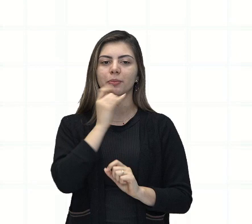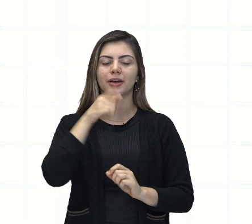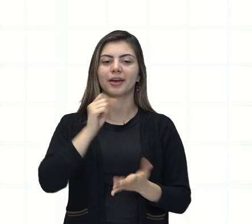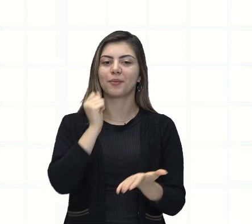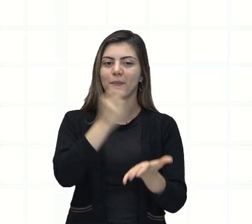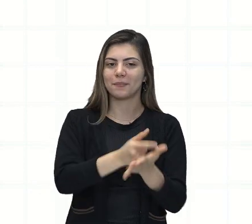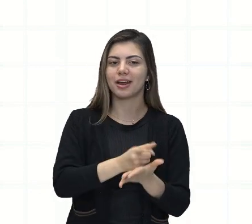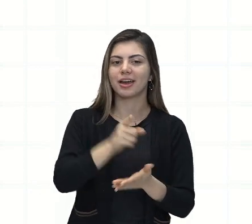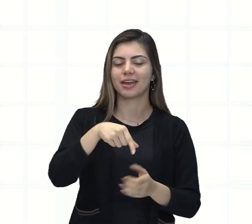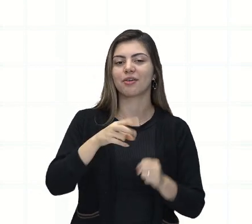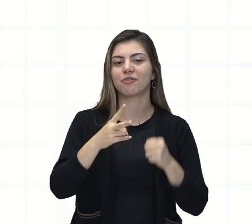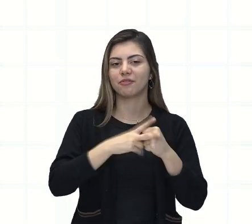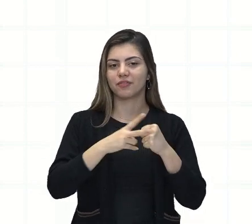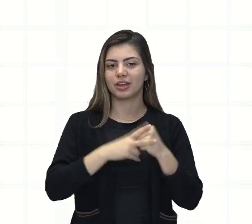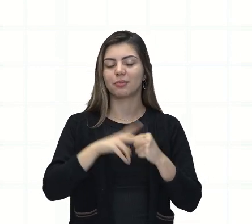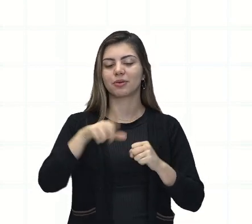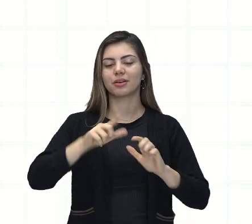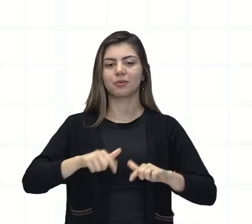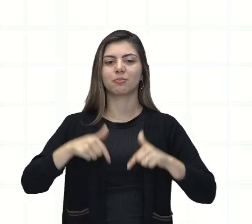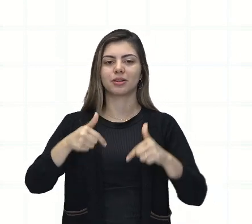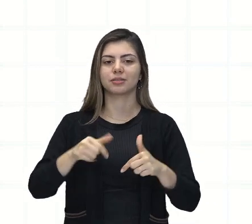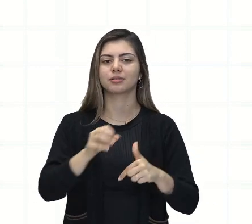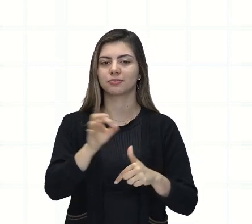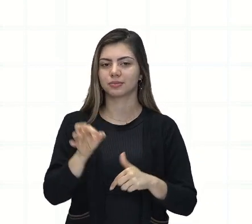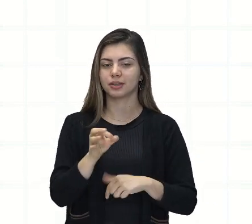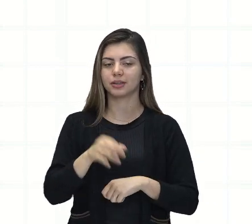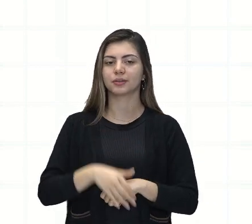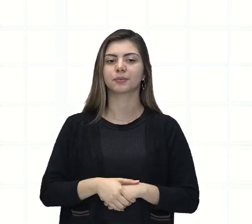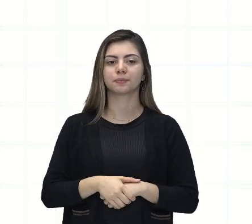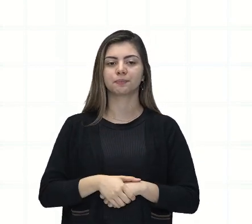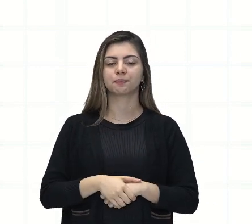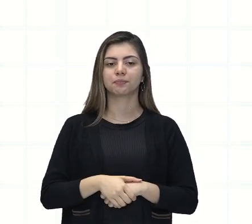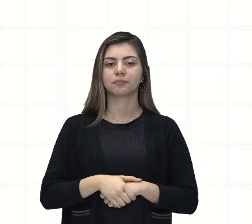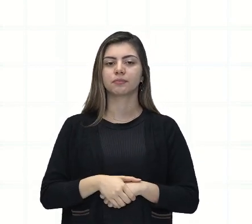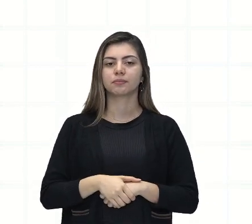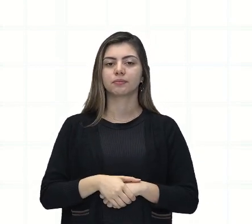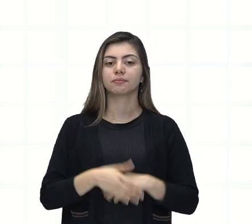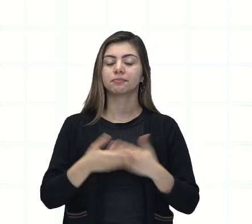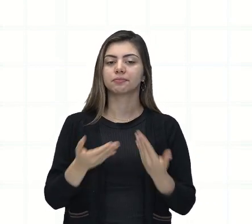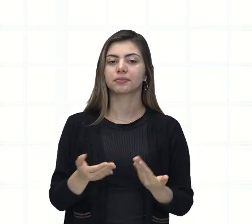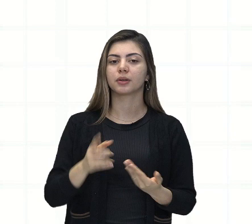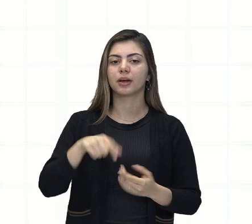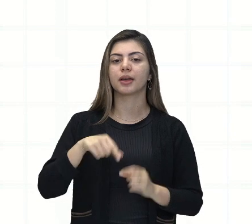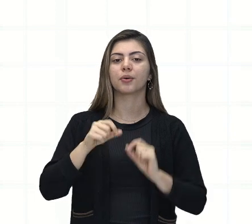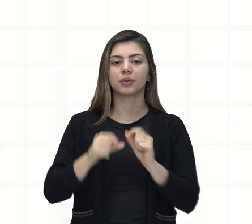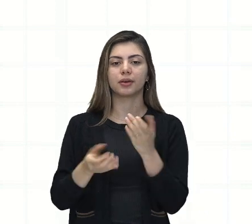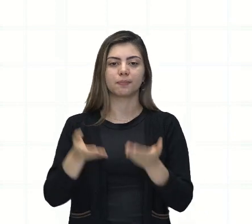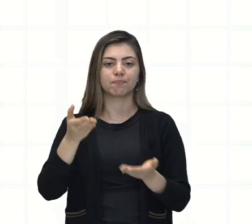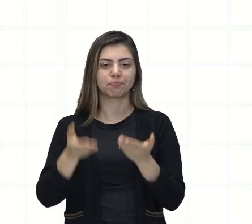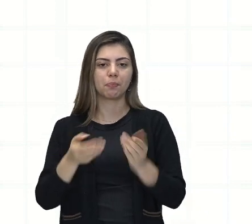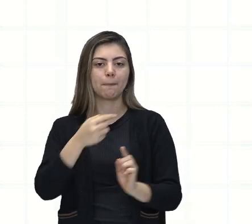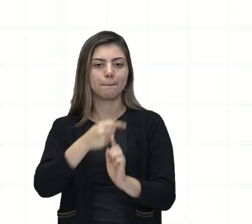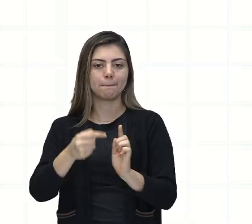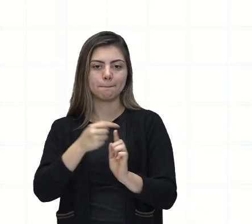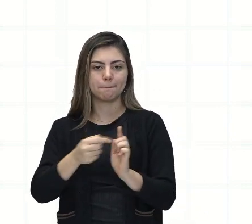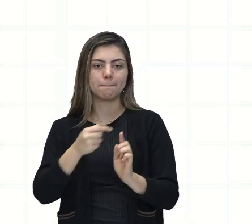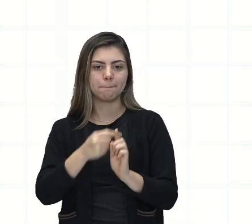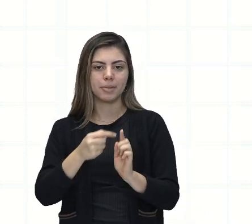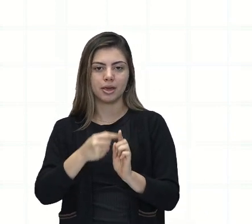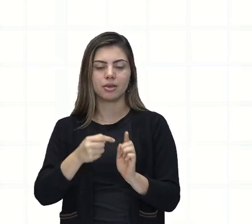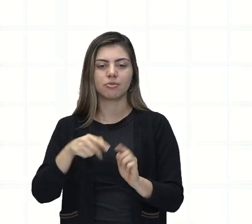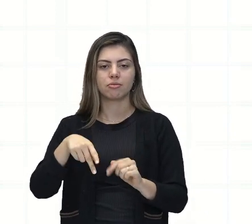certo? Que é a ação aí desse eu, meio quilo de queijo. Então,